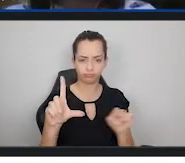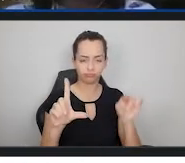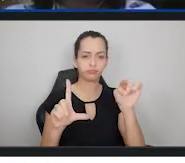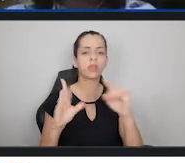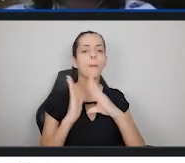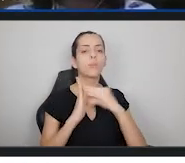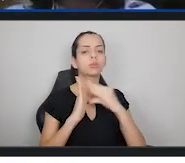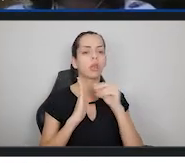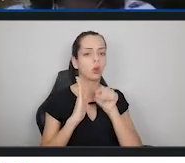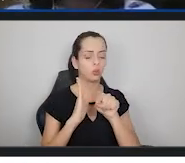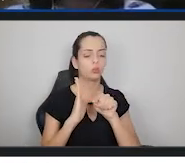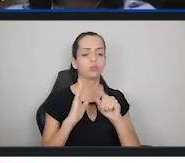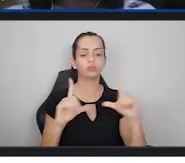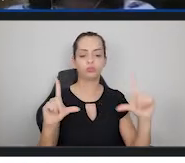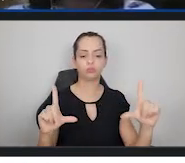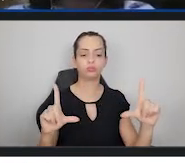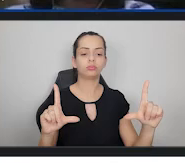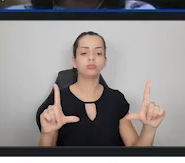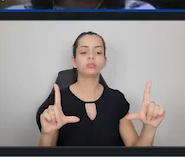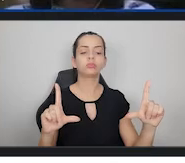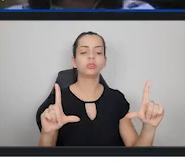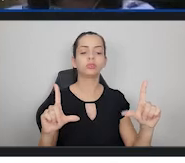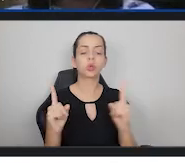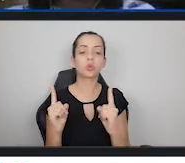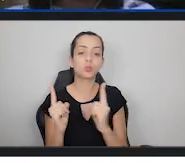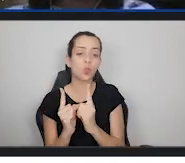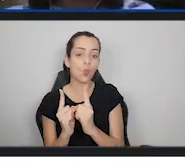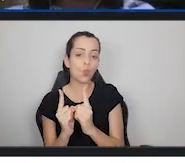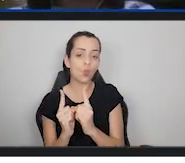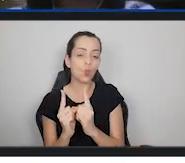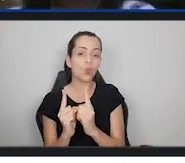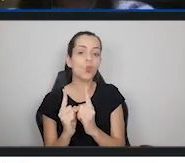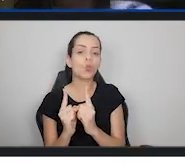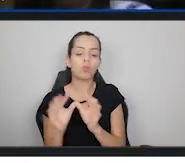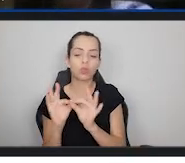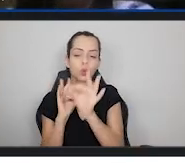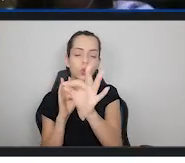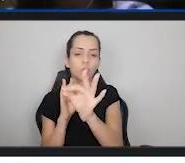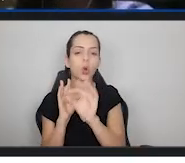via de regra, esse efeito ele tem que ser controlado em condições normais, tá, pessoal?